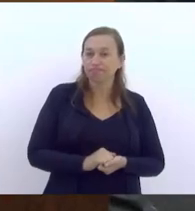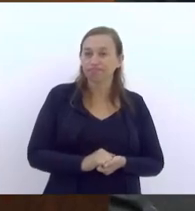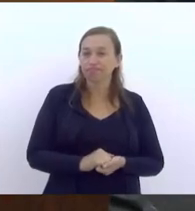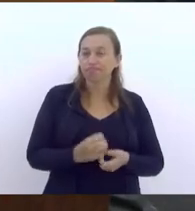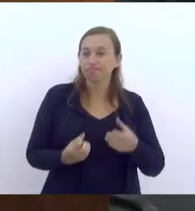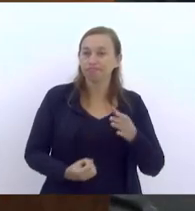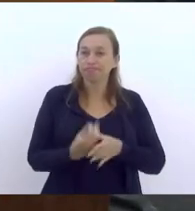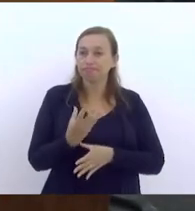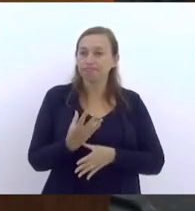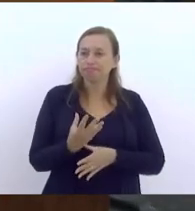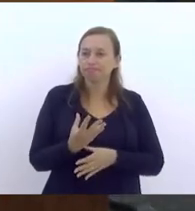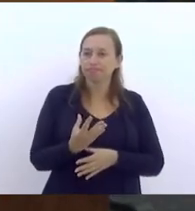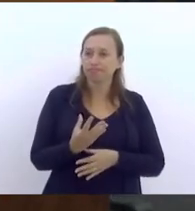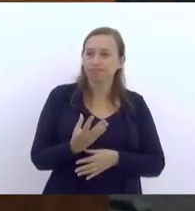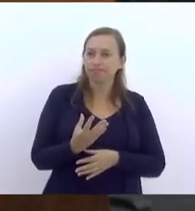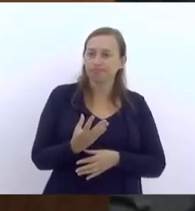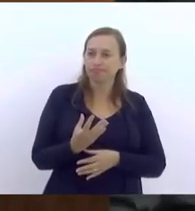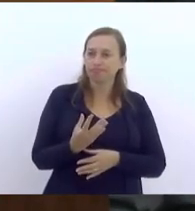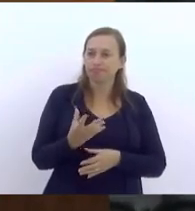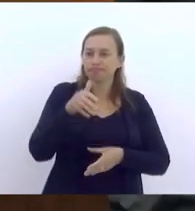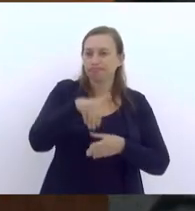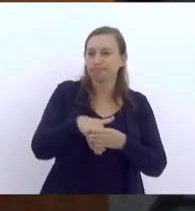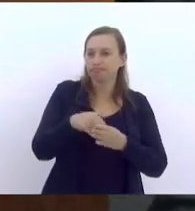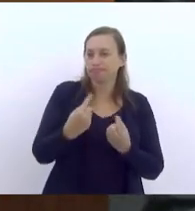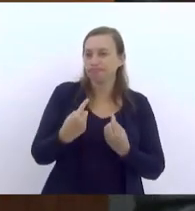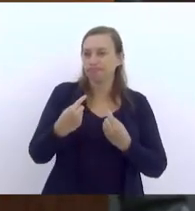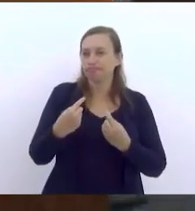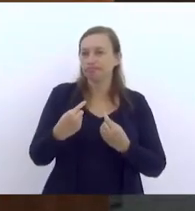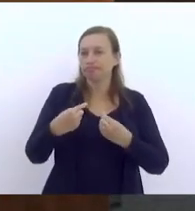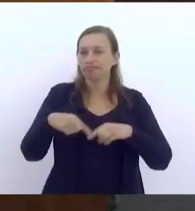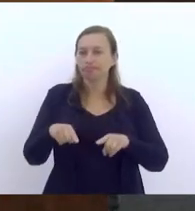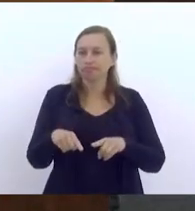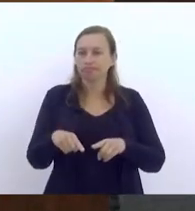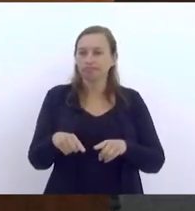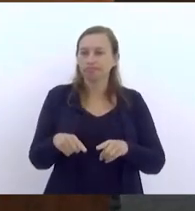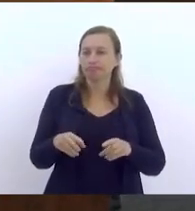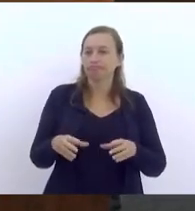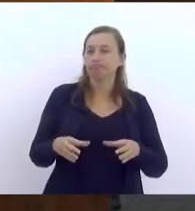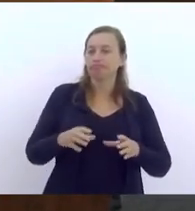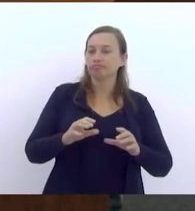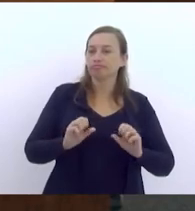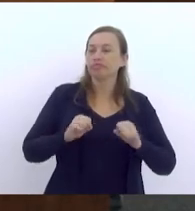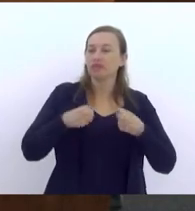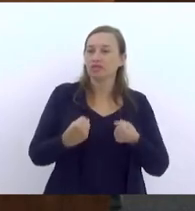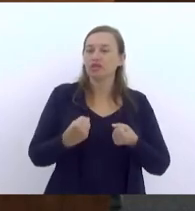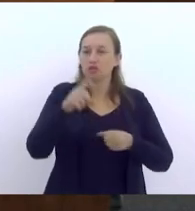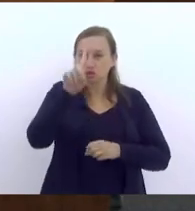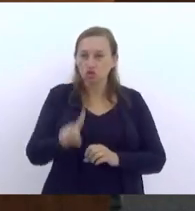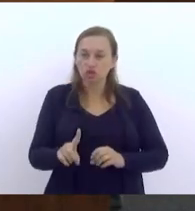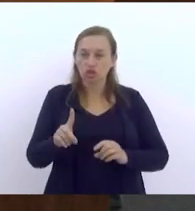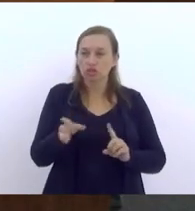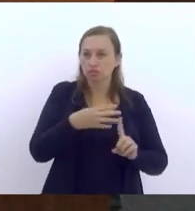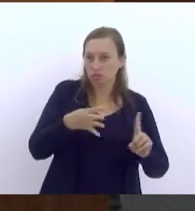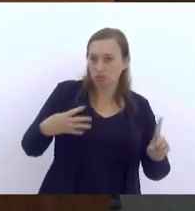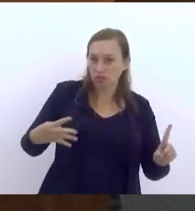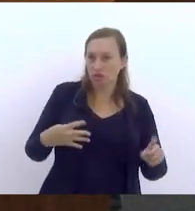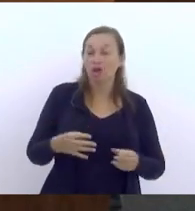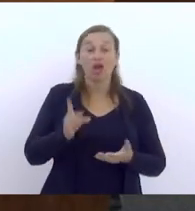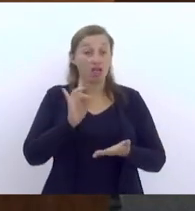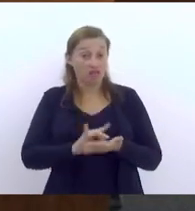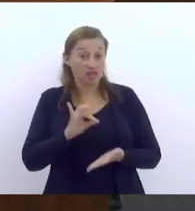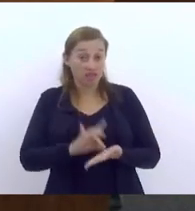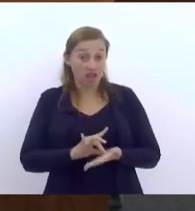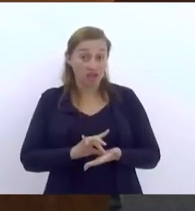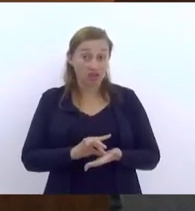uma justificativa para se votar contra um grupo que defende os direitos homossexuais. Porque a verdade é que aquilo